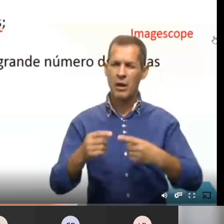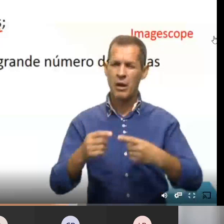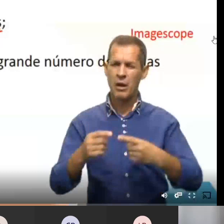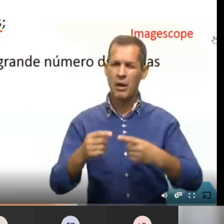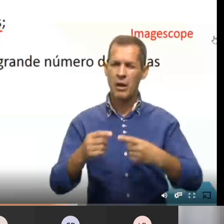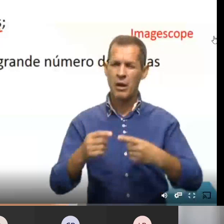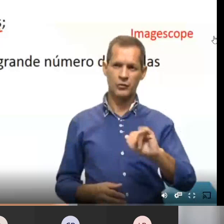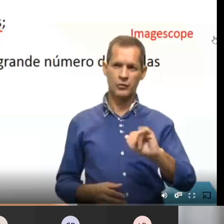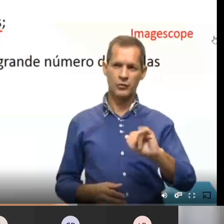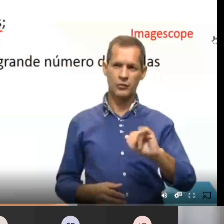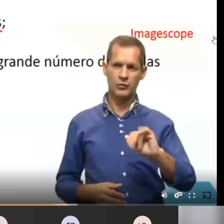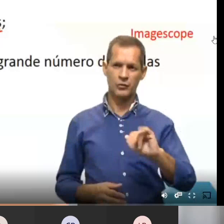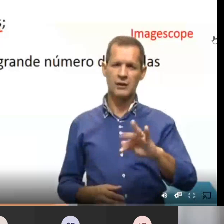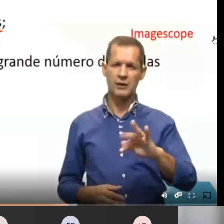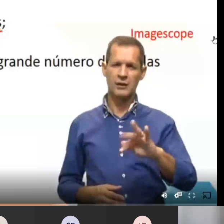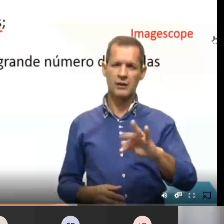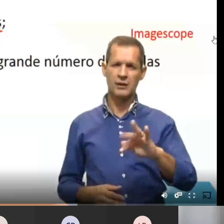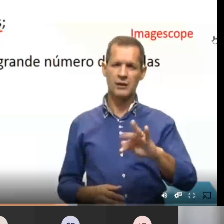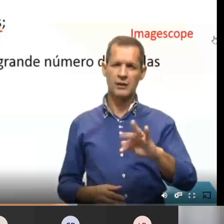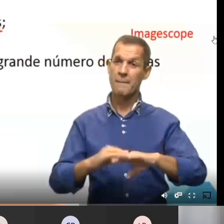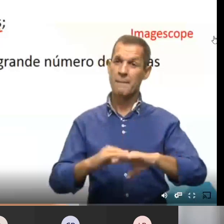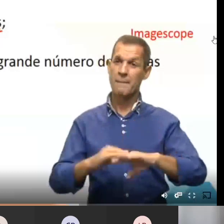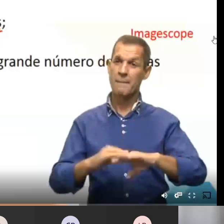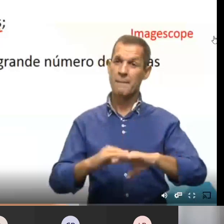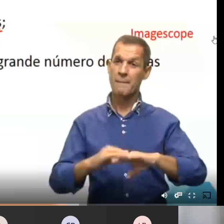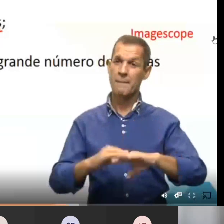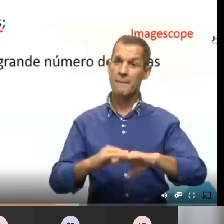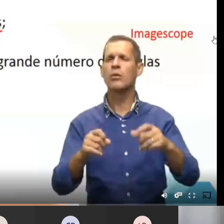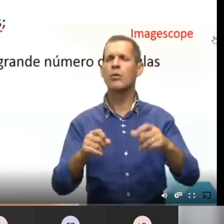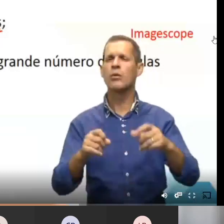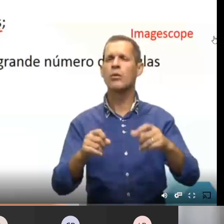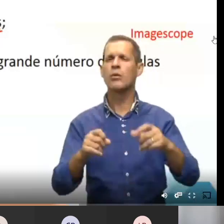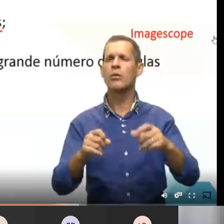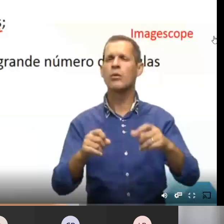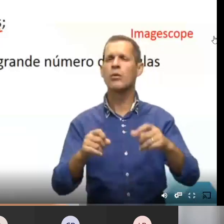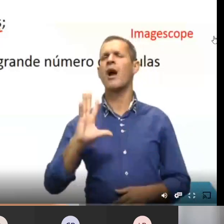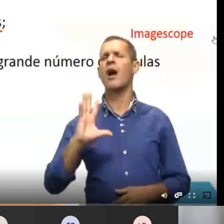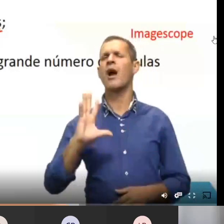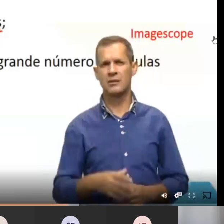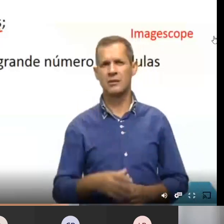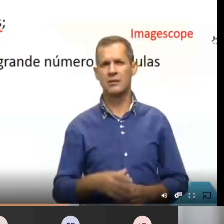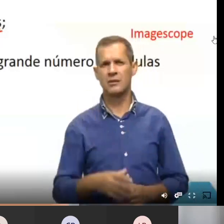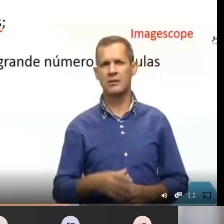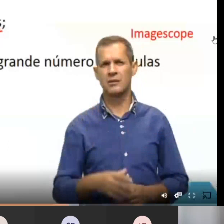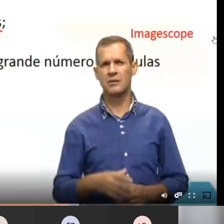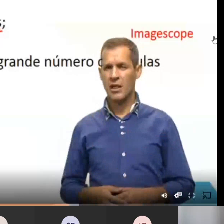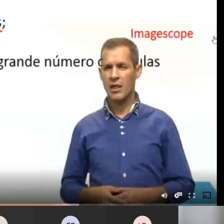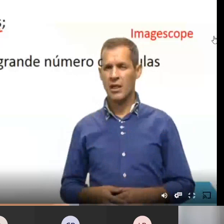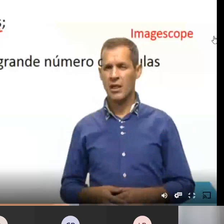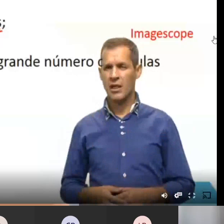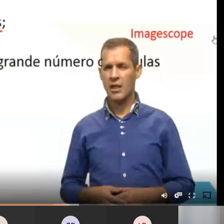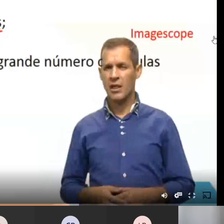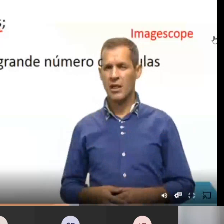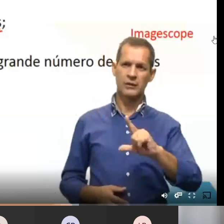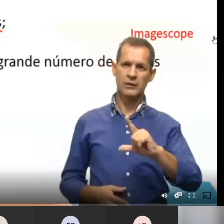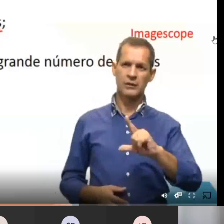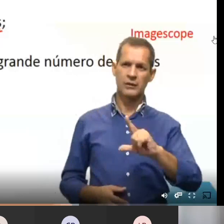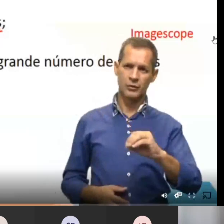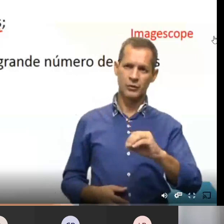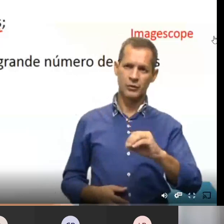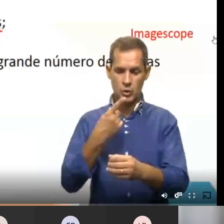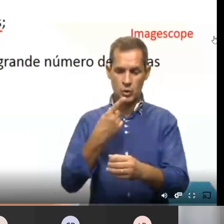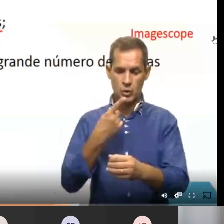eosinofílica, mais avermelhada, que é aquela região onde ocorre a filtração sanguínea. Como